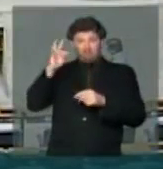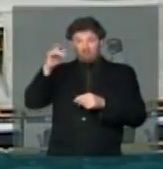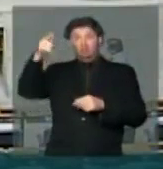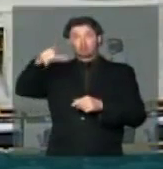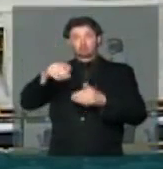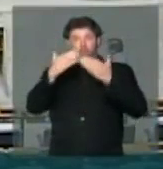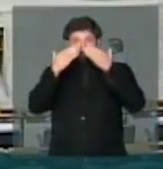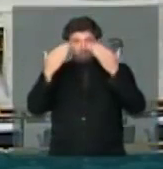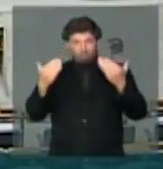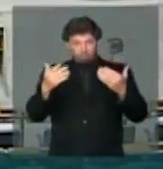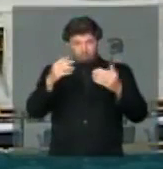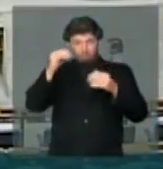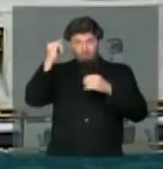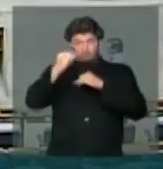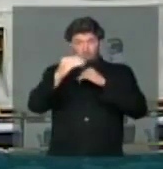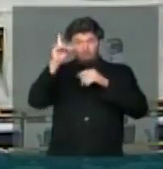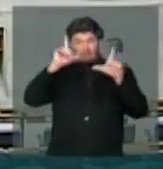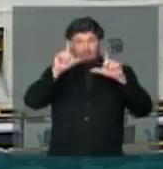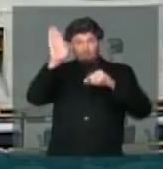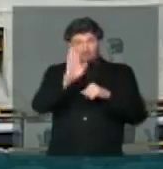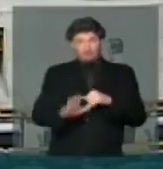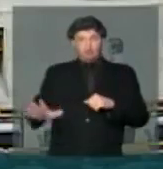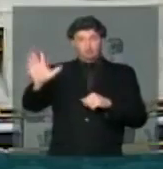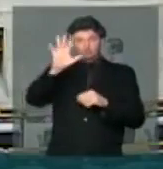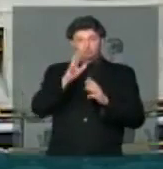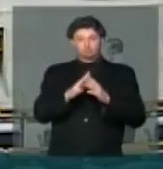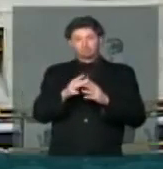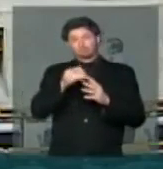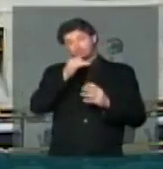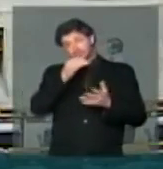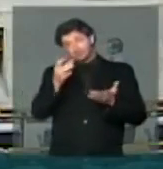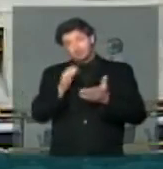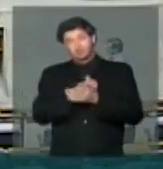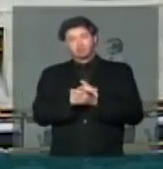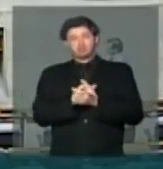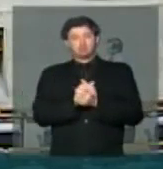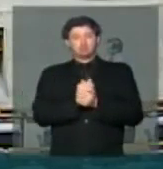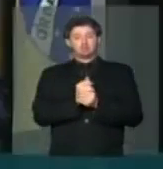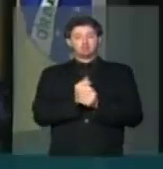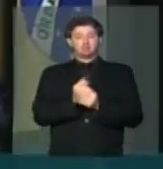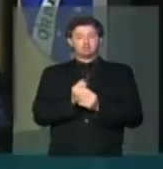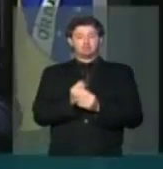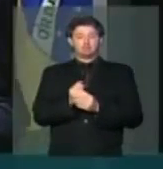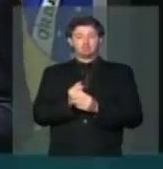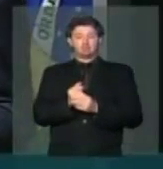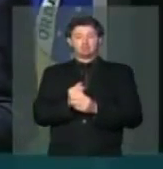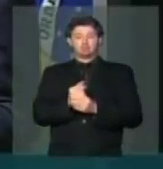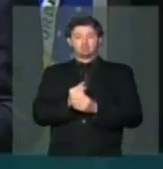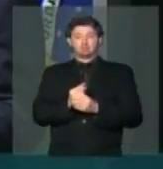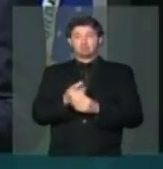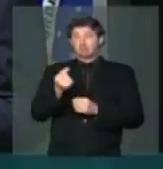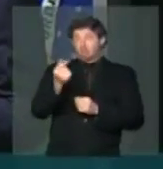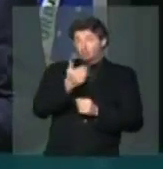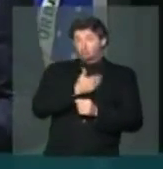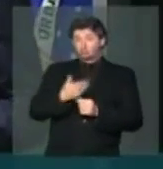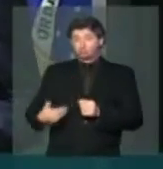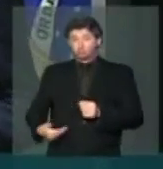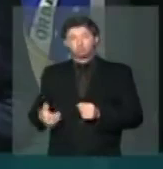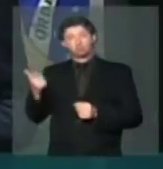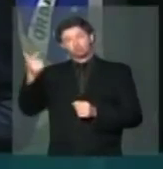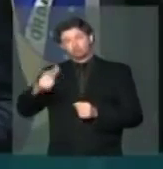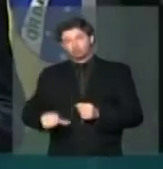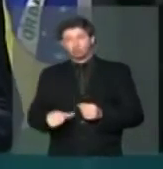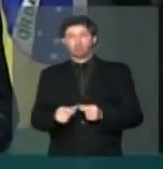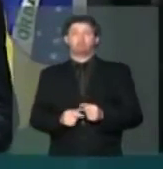é exposta em rede nacional. Infelizmente, à custa de recursos públicos mais uma